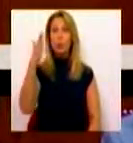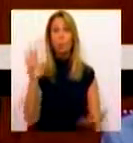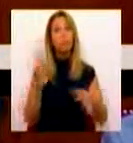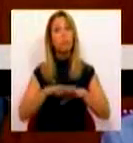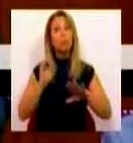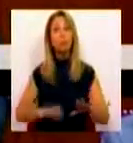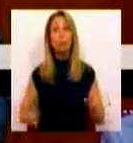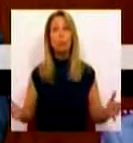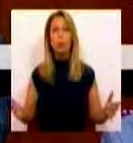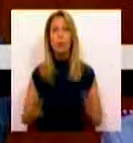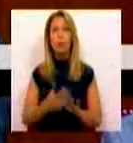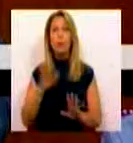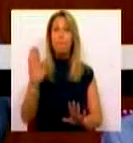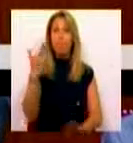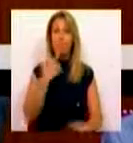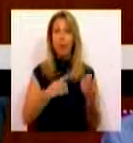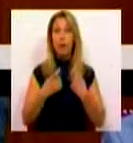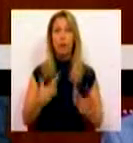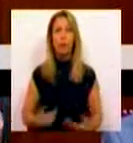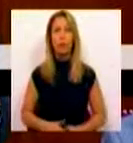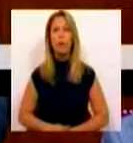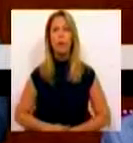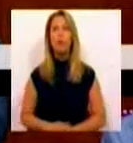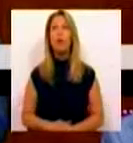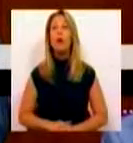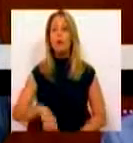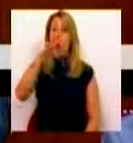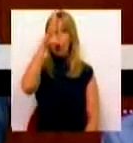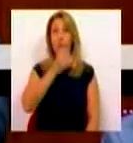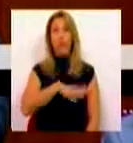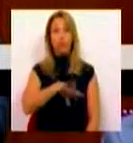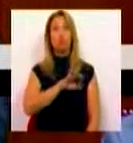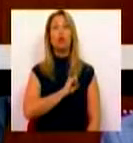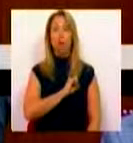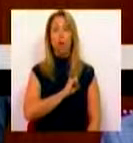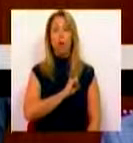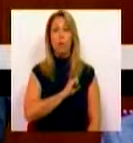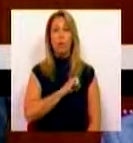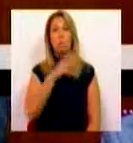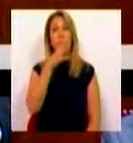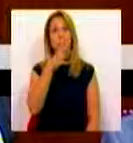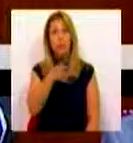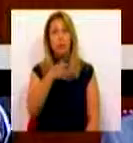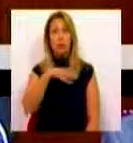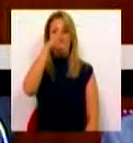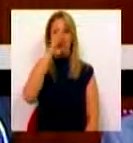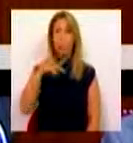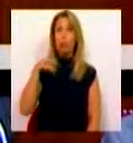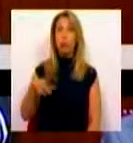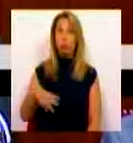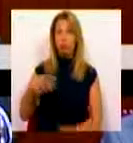relativamente à primeira questão. O Governo espanhol comunicou ao Governo português e